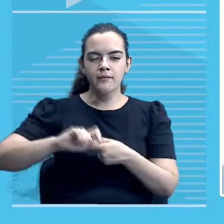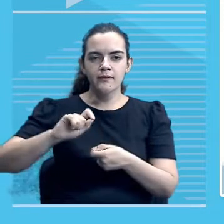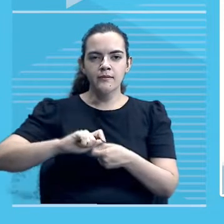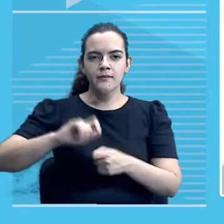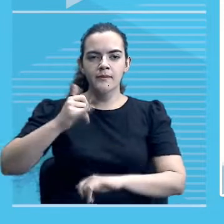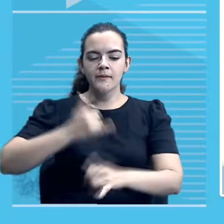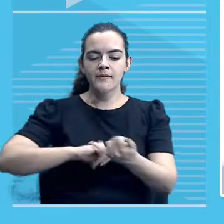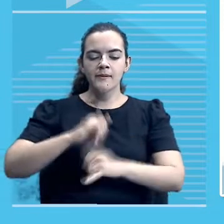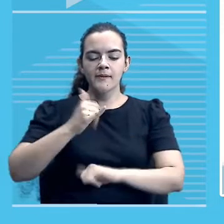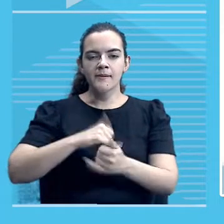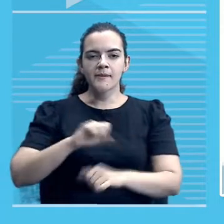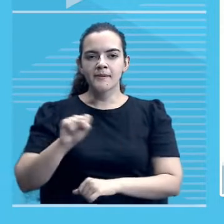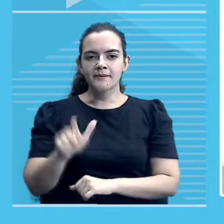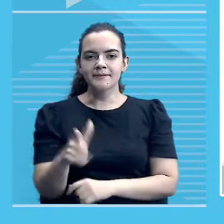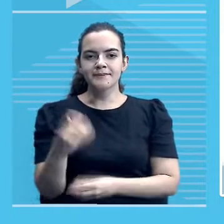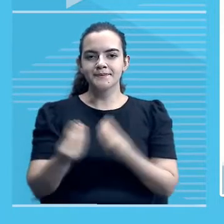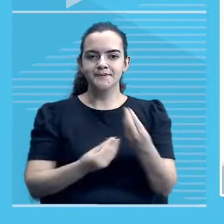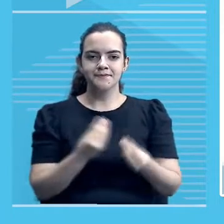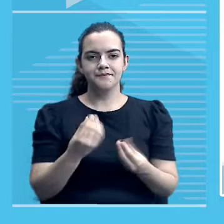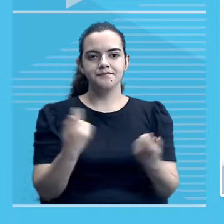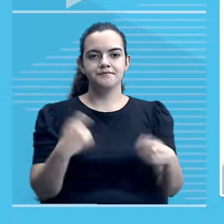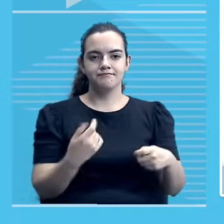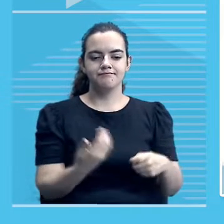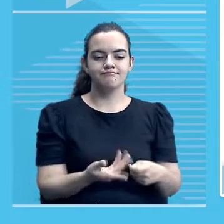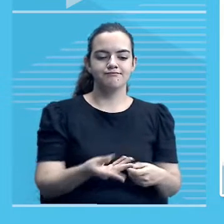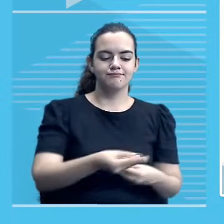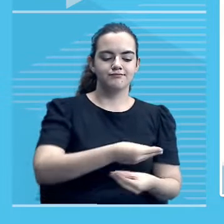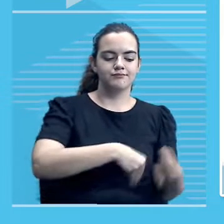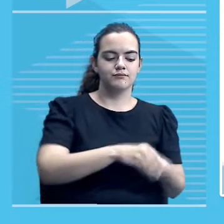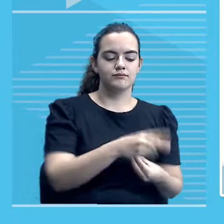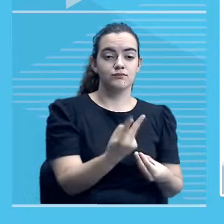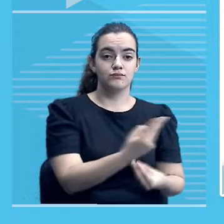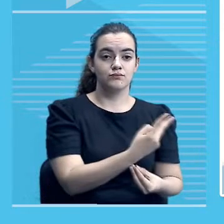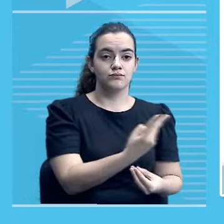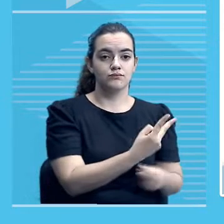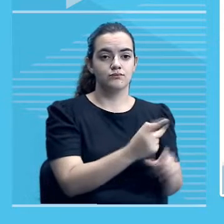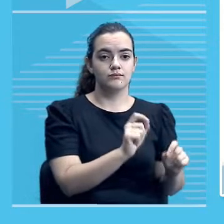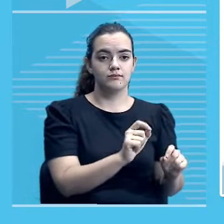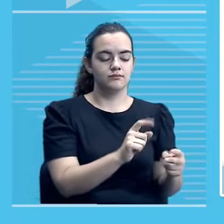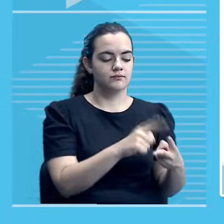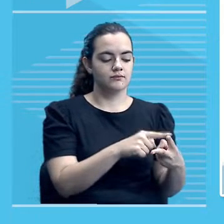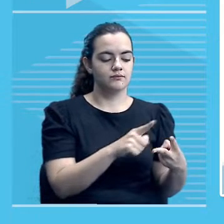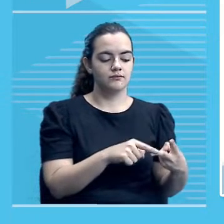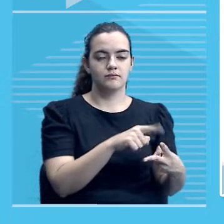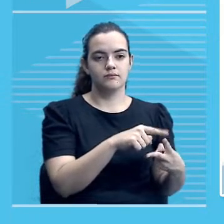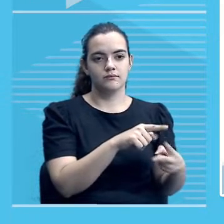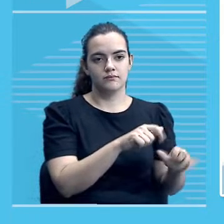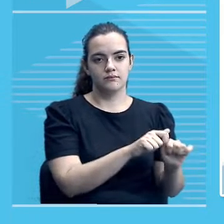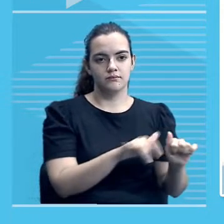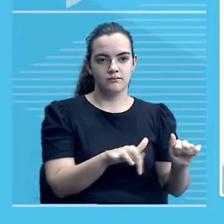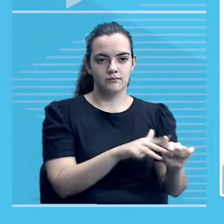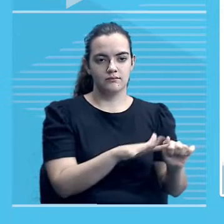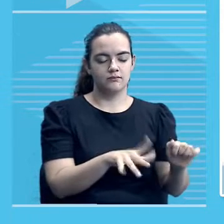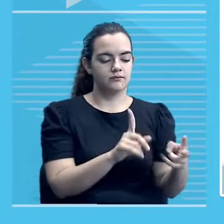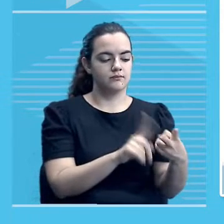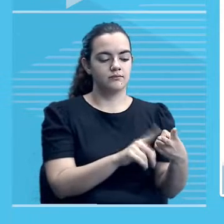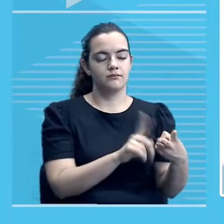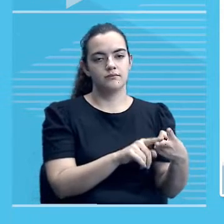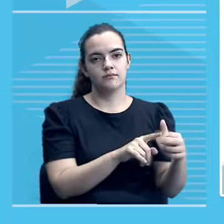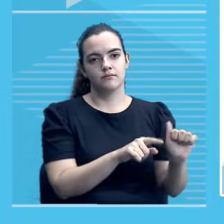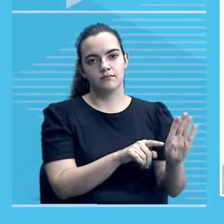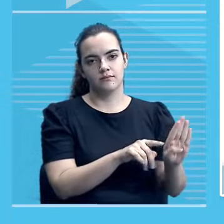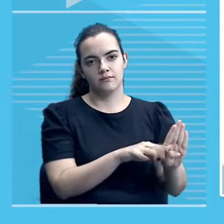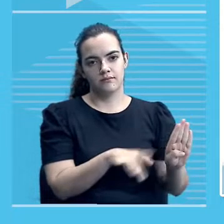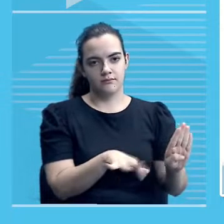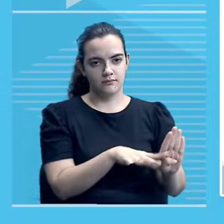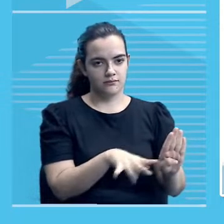ou salificação e forma água junto com sal. Então, ácido mais base, pessoal, produz